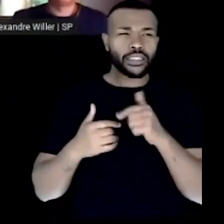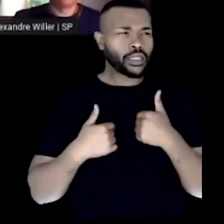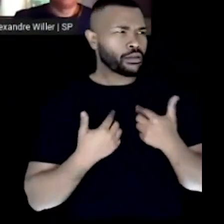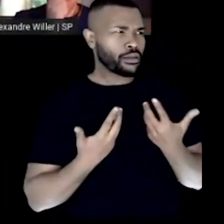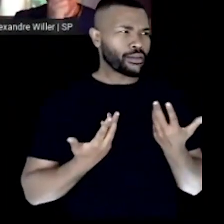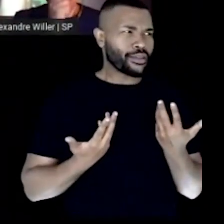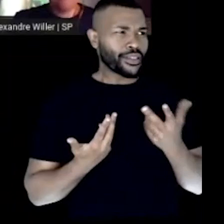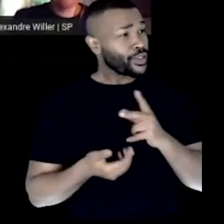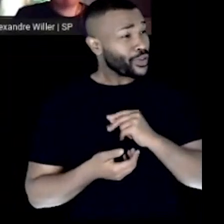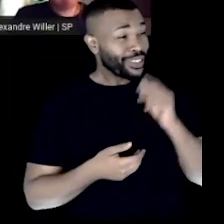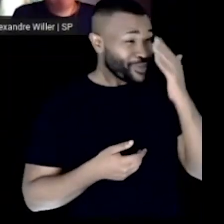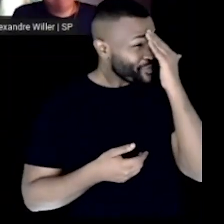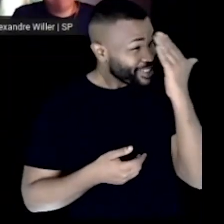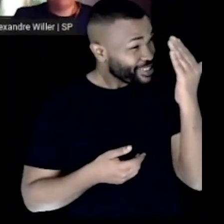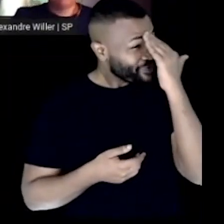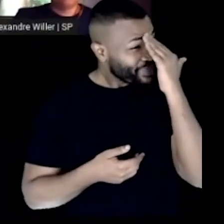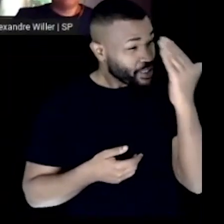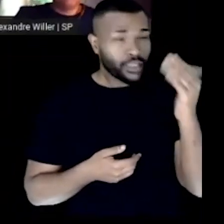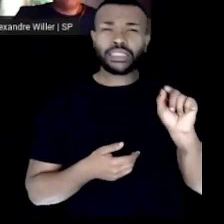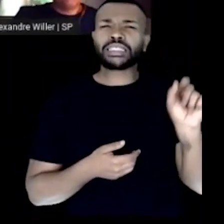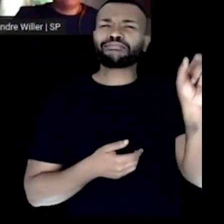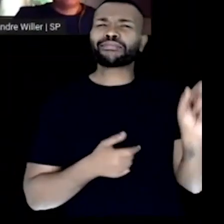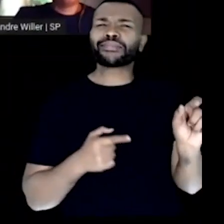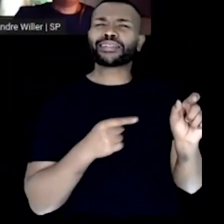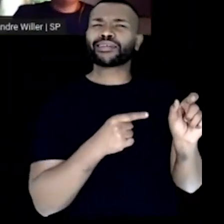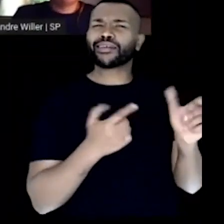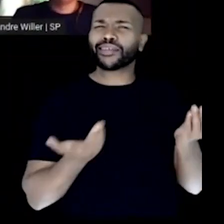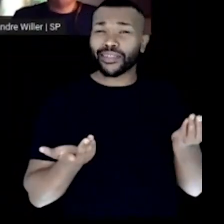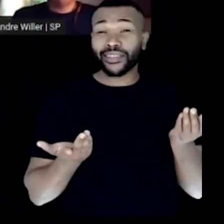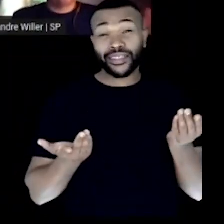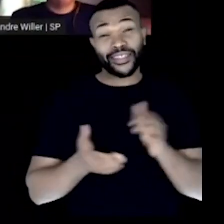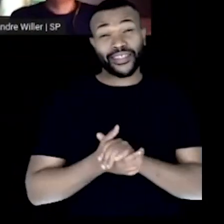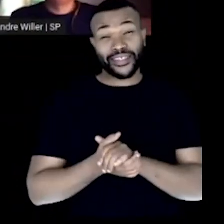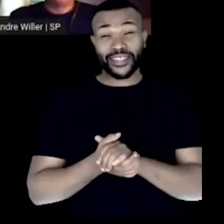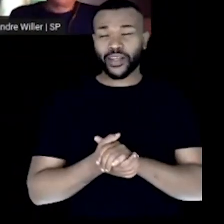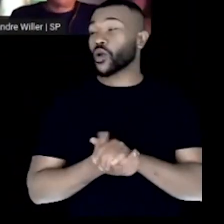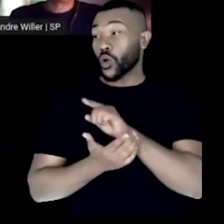adorei, eu fui... Poxa, valeu, obrigado, mas quem é você?